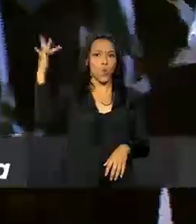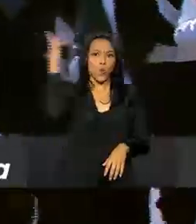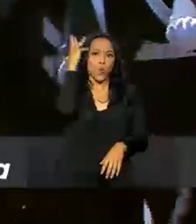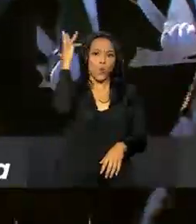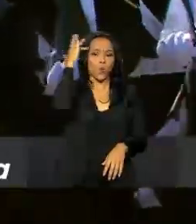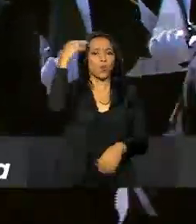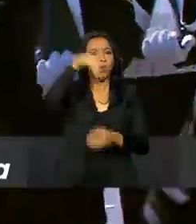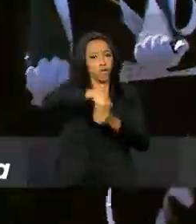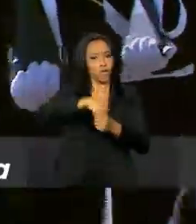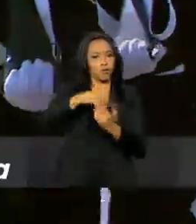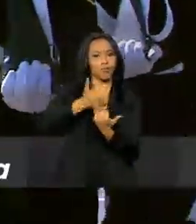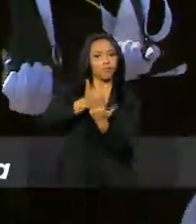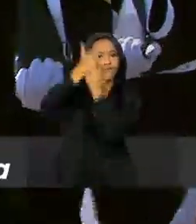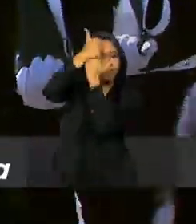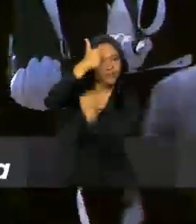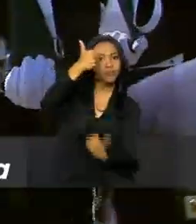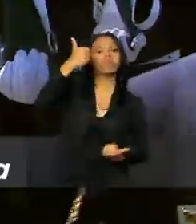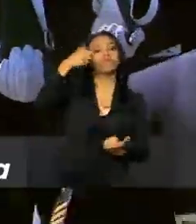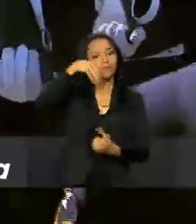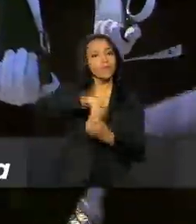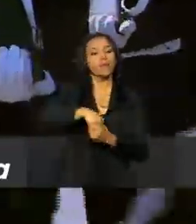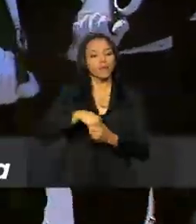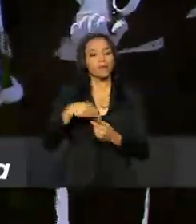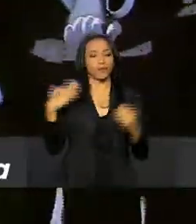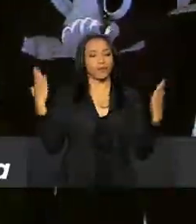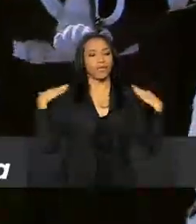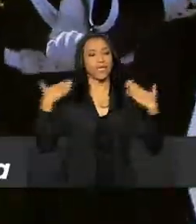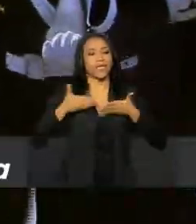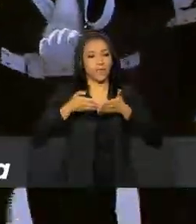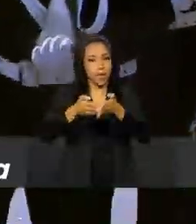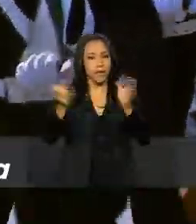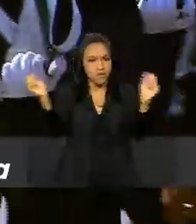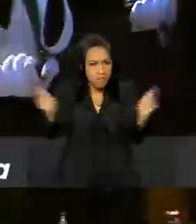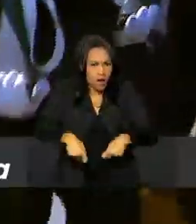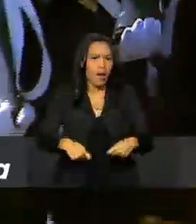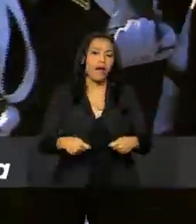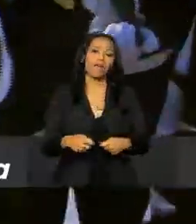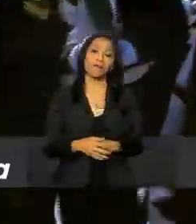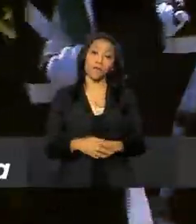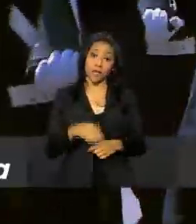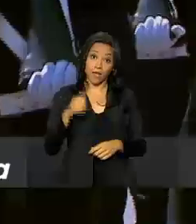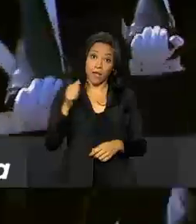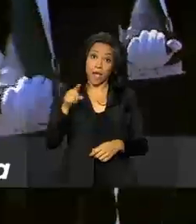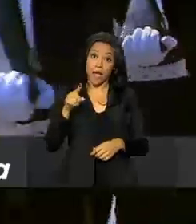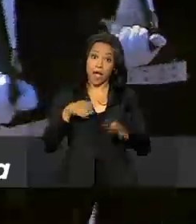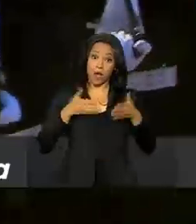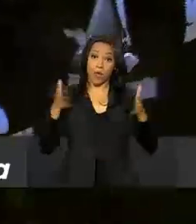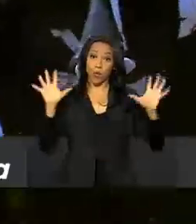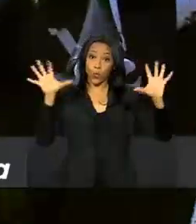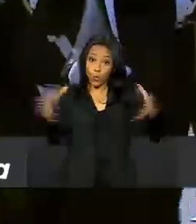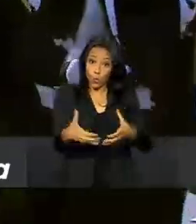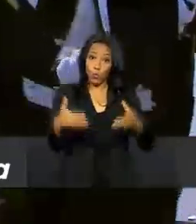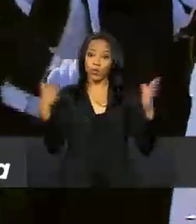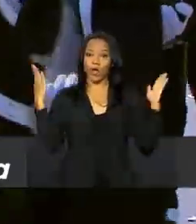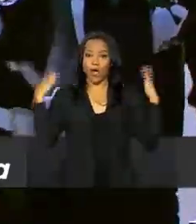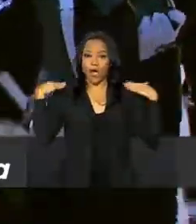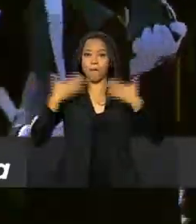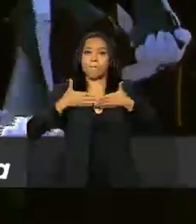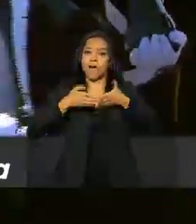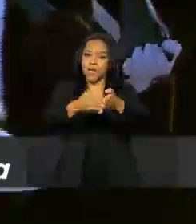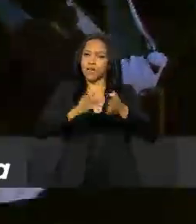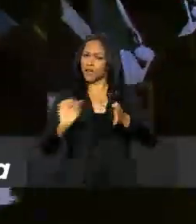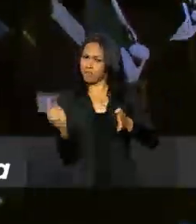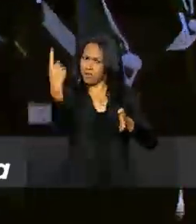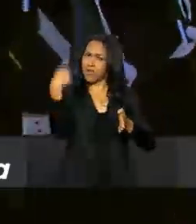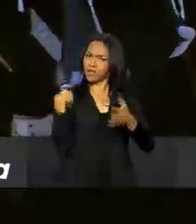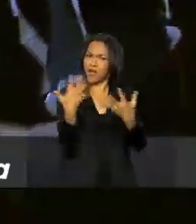abordam os navios da nossa esquadra. A Marinha foi a primeira das forças a permitir o ingresso de mulheres, é isso? Isso, a Marinha, ela admitiu as